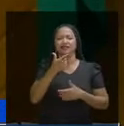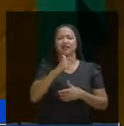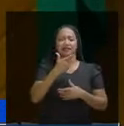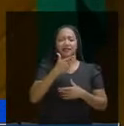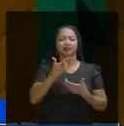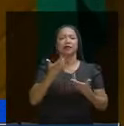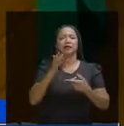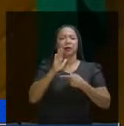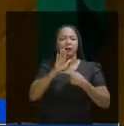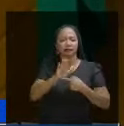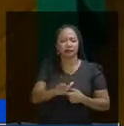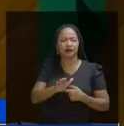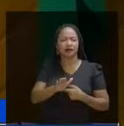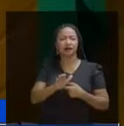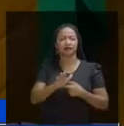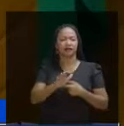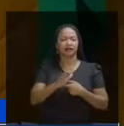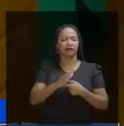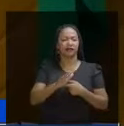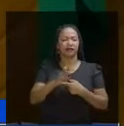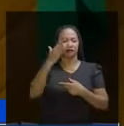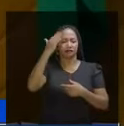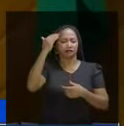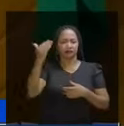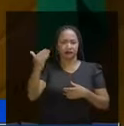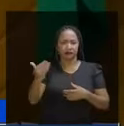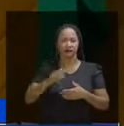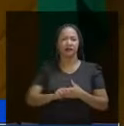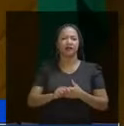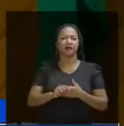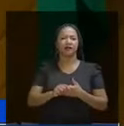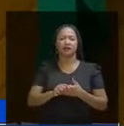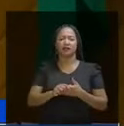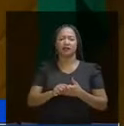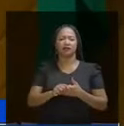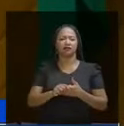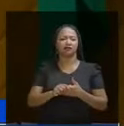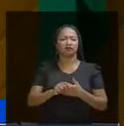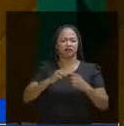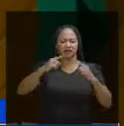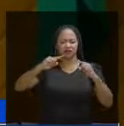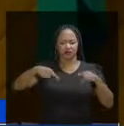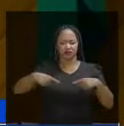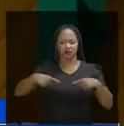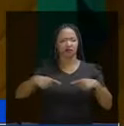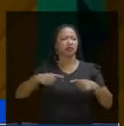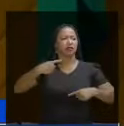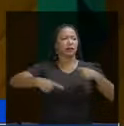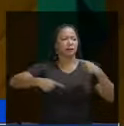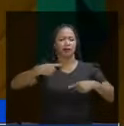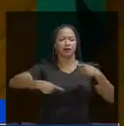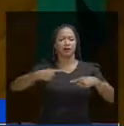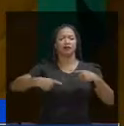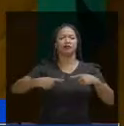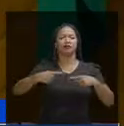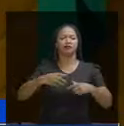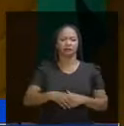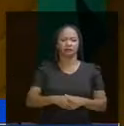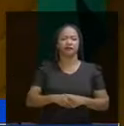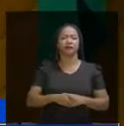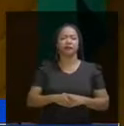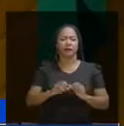sem expressiva notoriedade e alcance, são incapazes de abalar a disputa política. Sem embargo